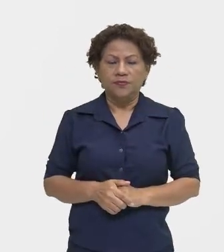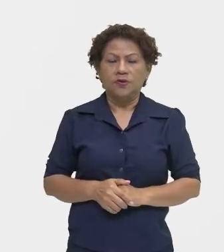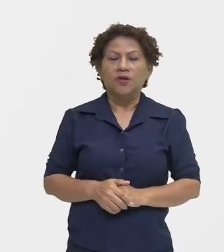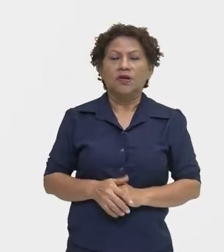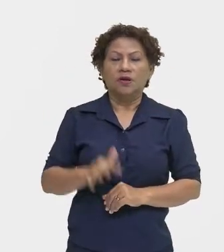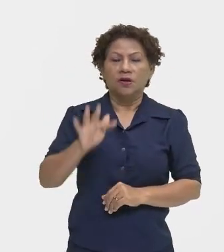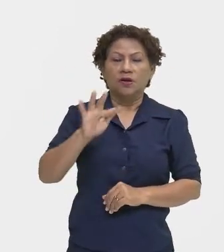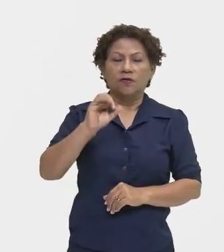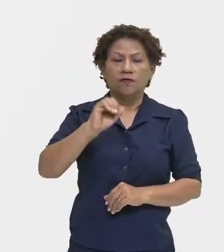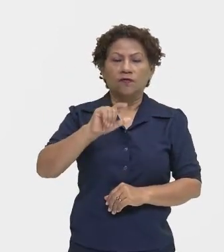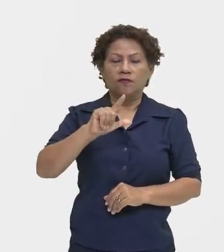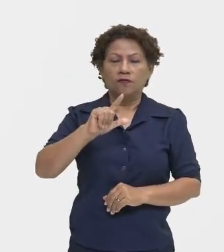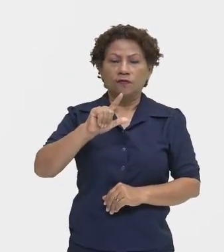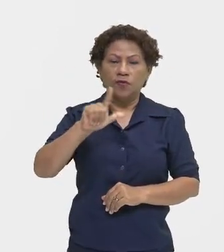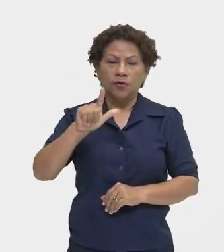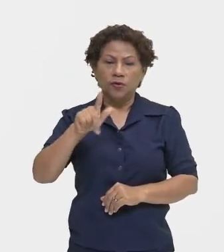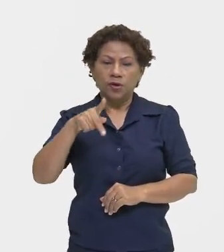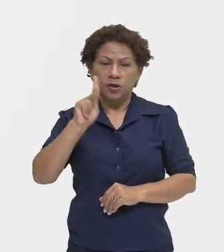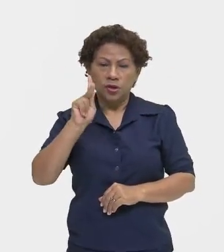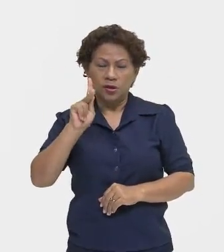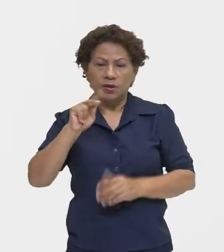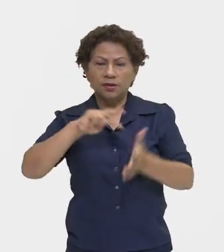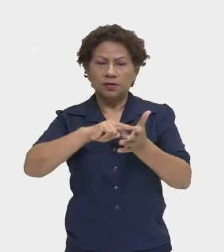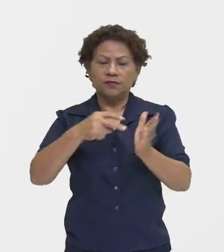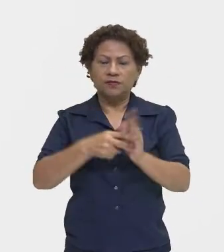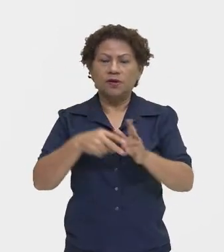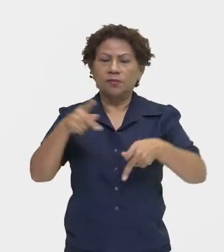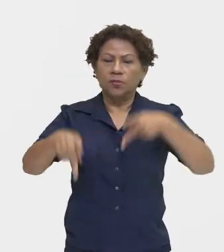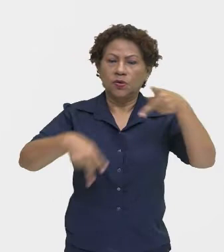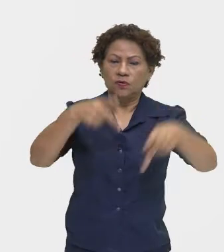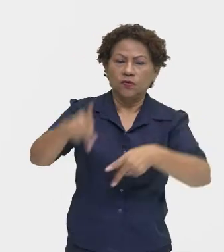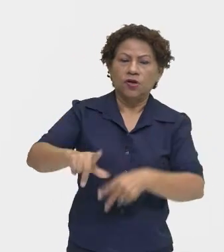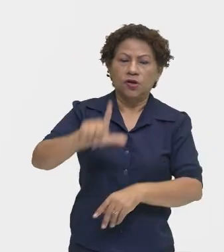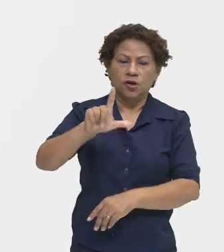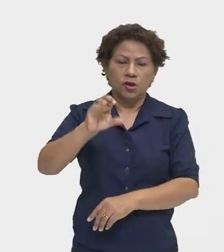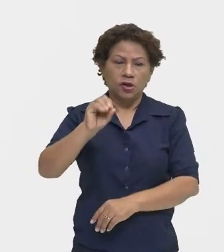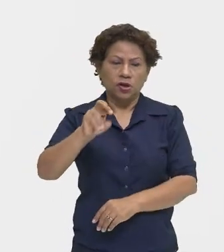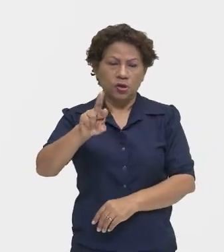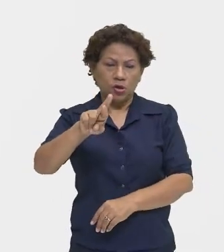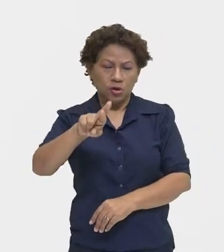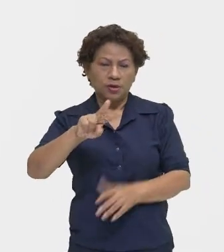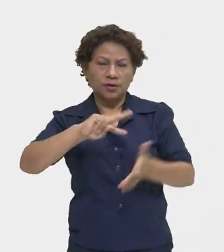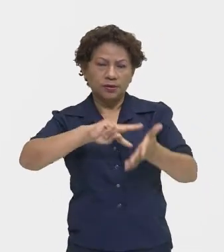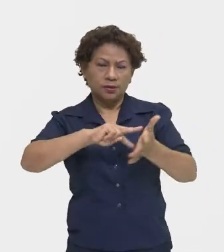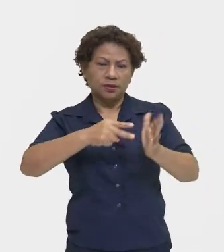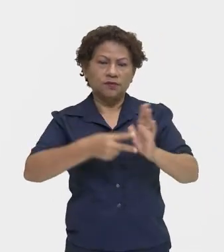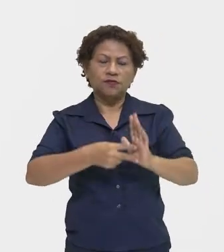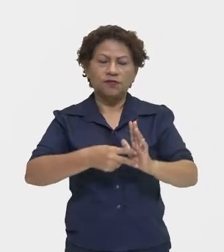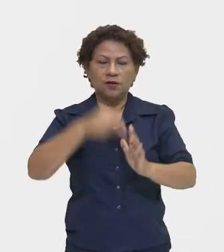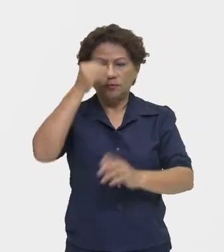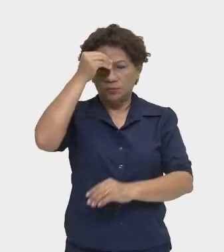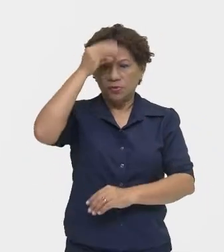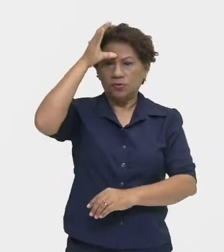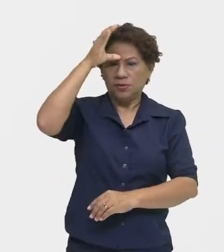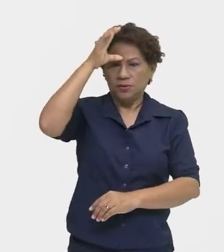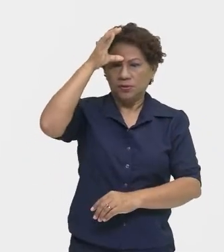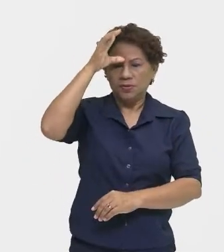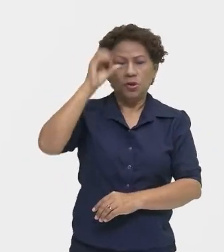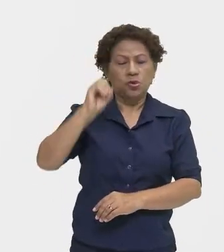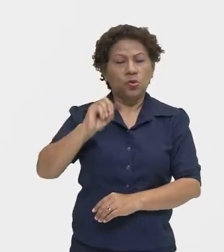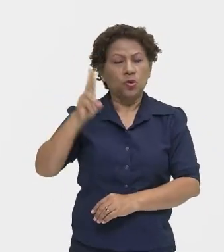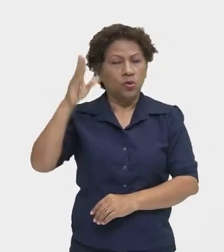povo, e lore, que significa conhecimento ou saber, tá bom? Então,